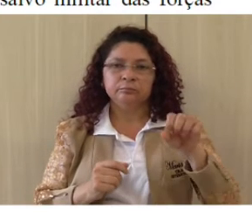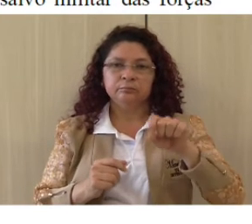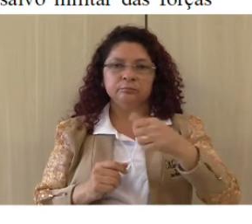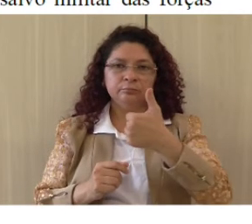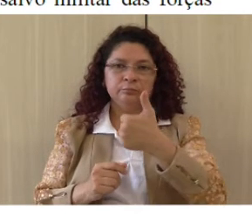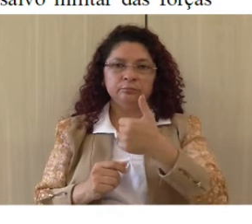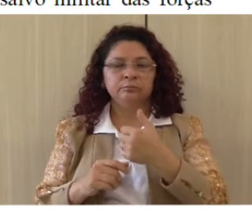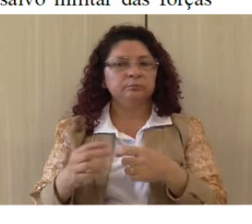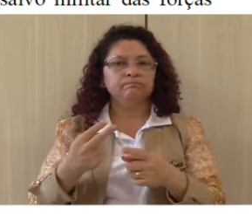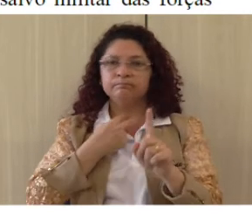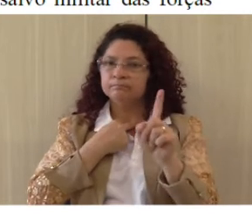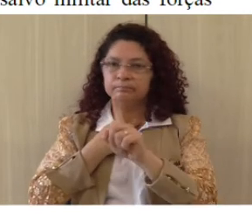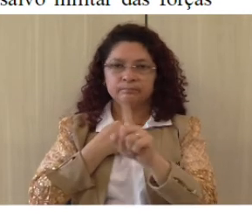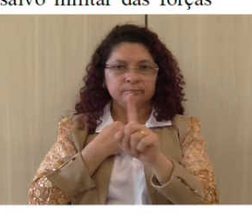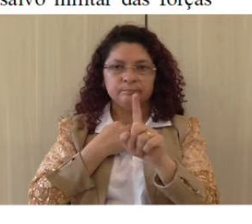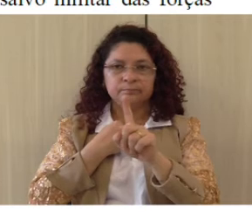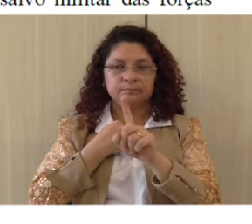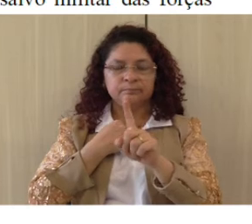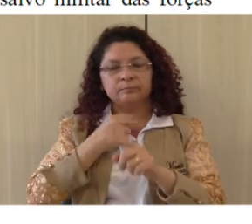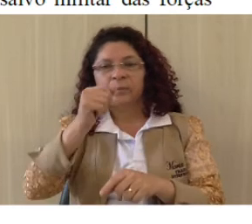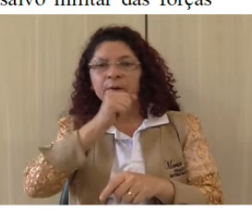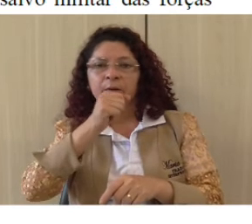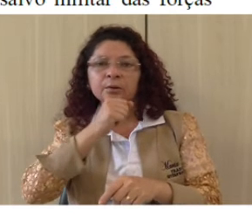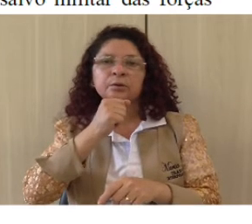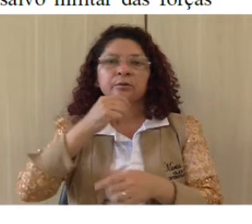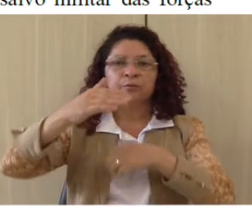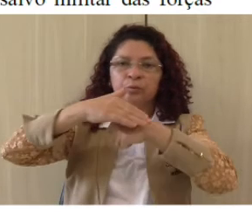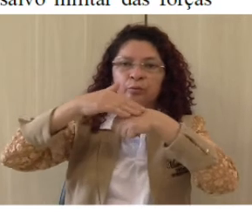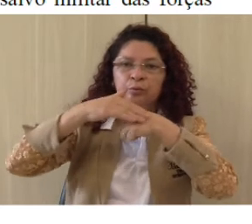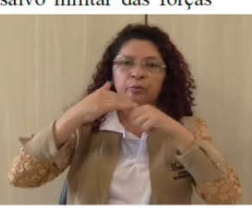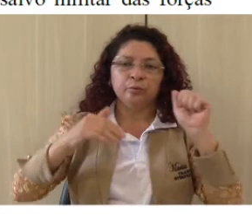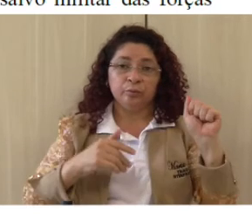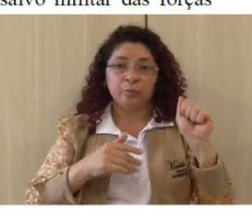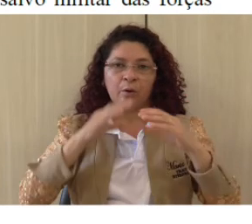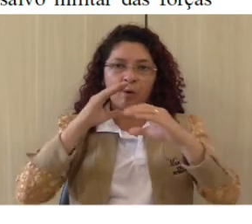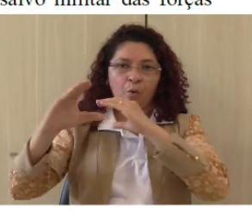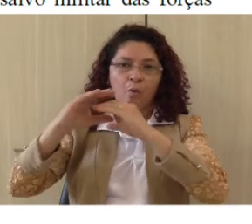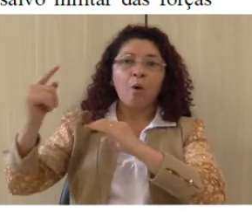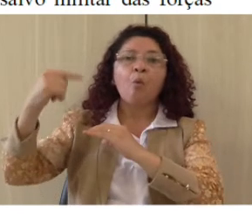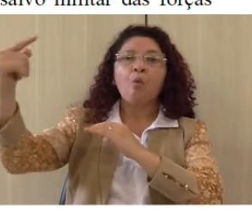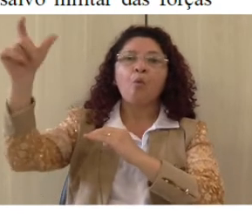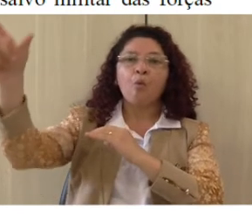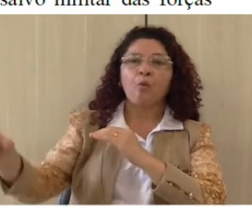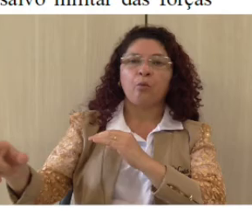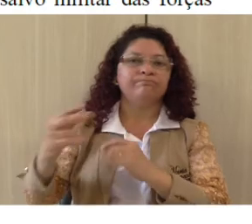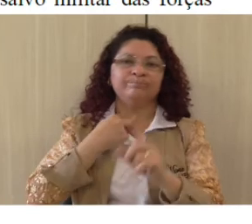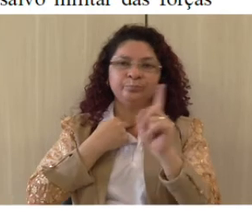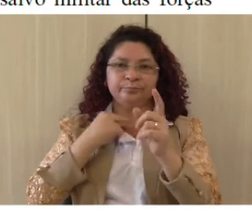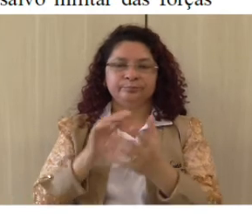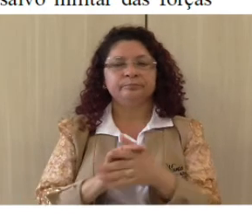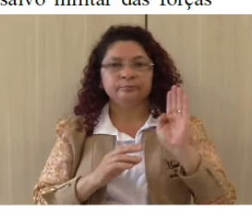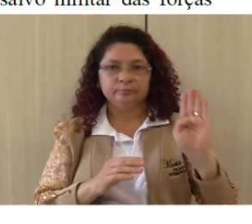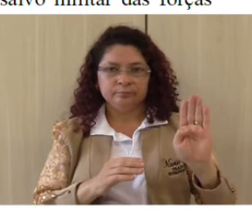9.1. Não será permitido ao candidato, durante a realização da entrevista, a. Comunicar-se com outro candidato.